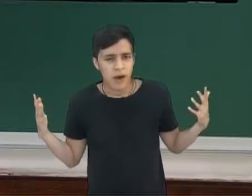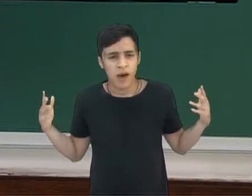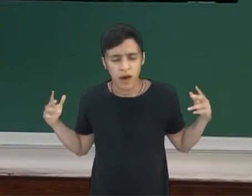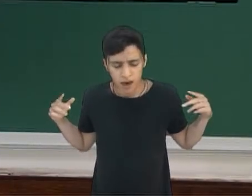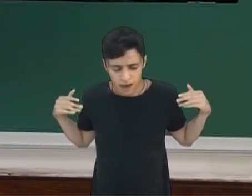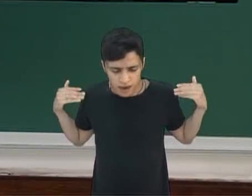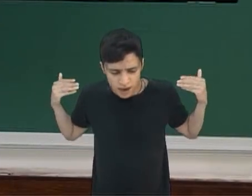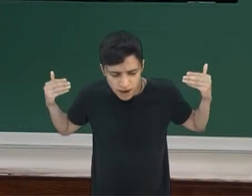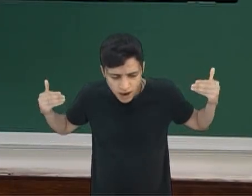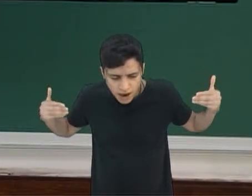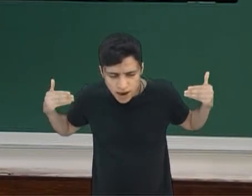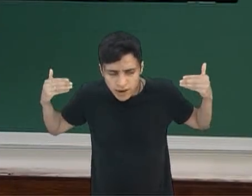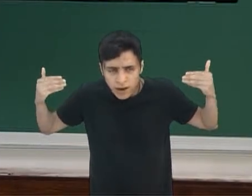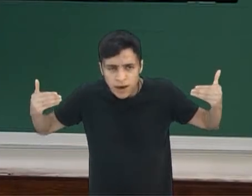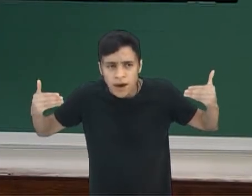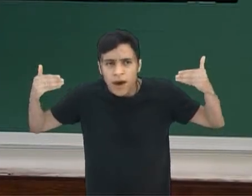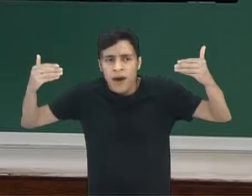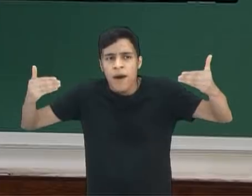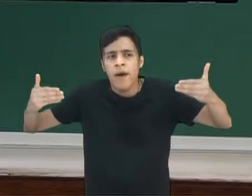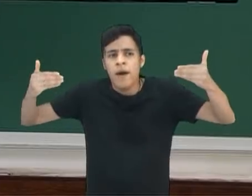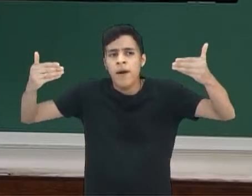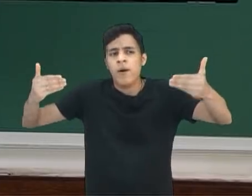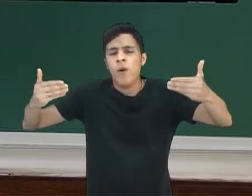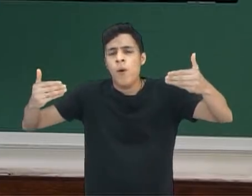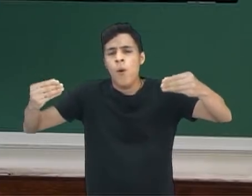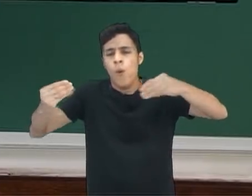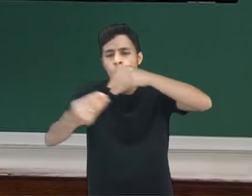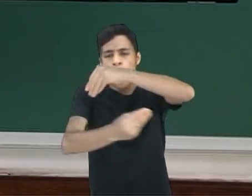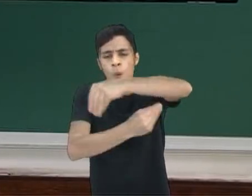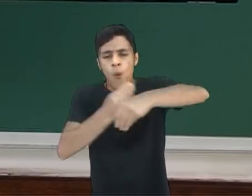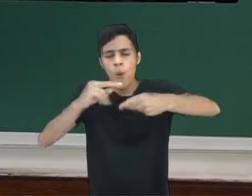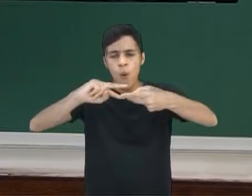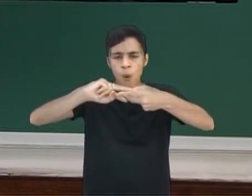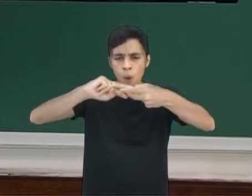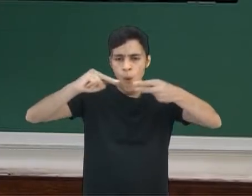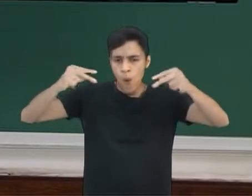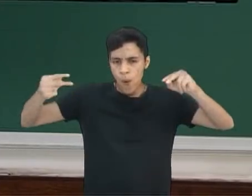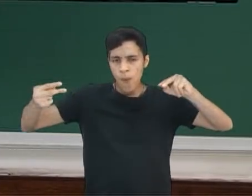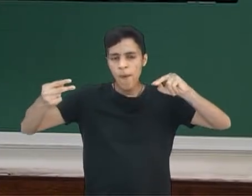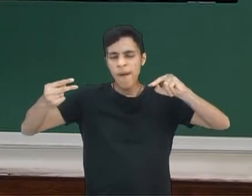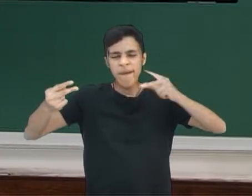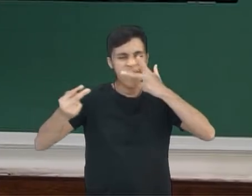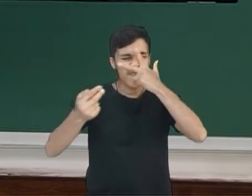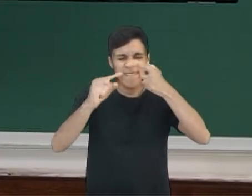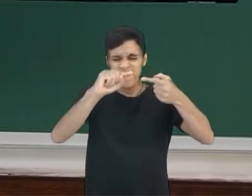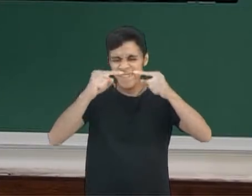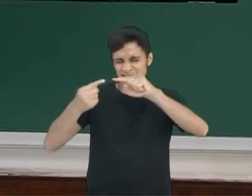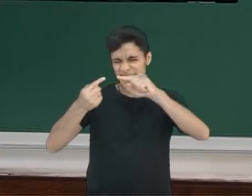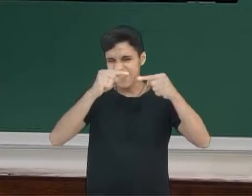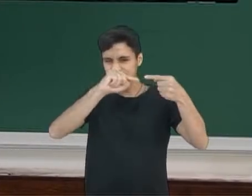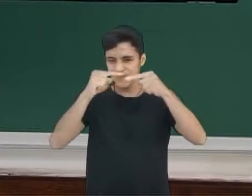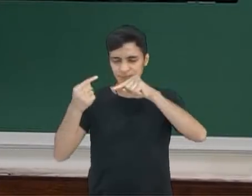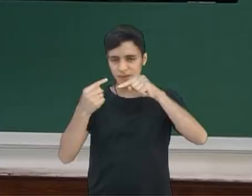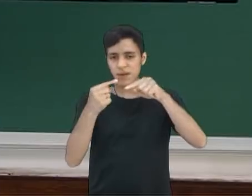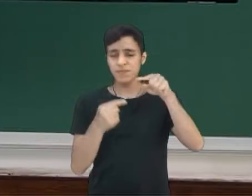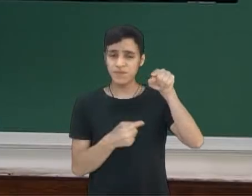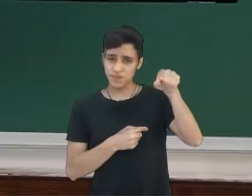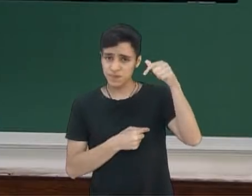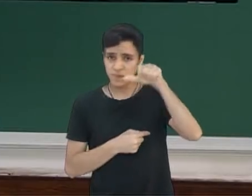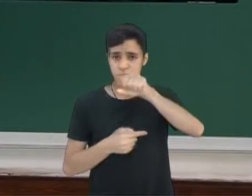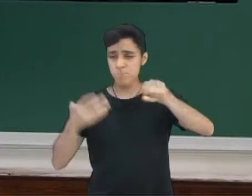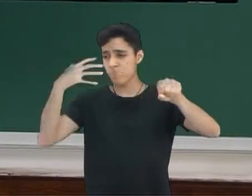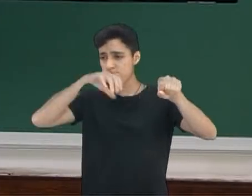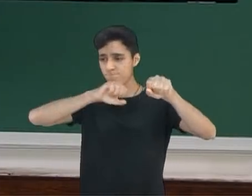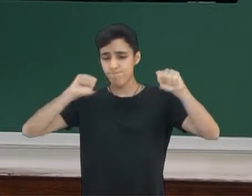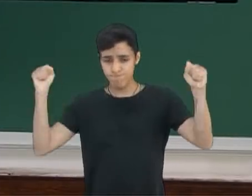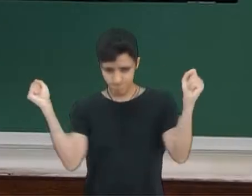que acontece na formação do zigoto. A gente tem uma mistura genética, uma combinação de informações da mãe e do pai,